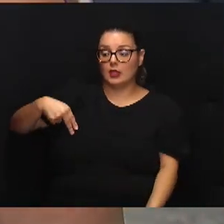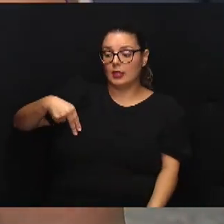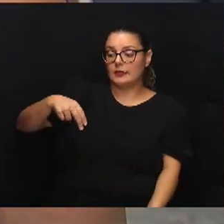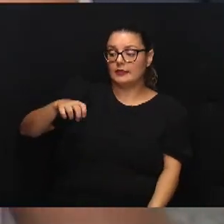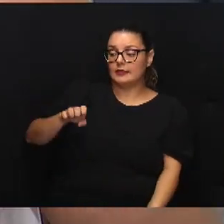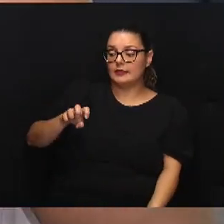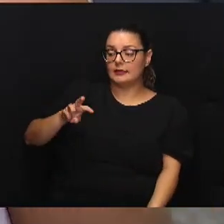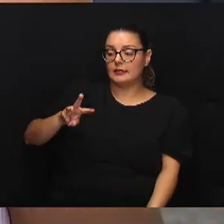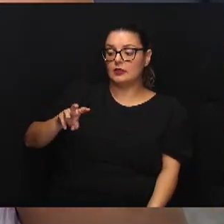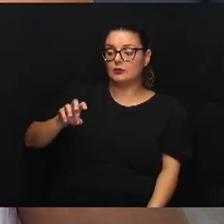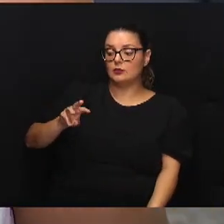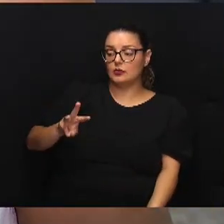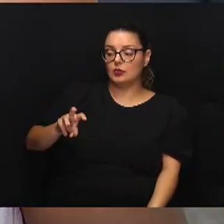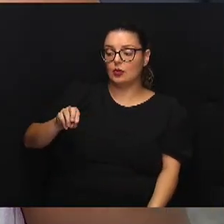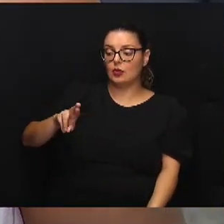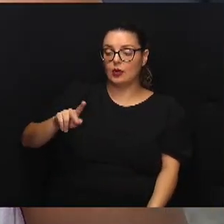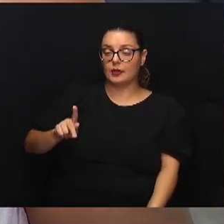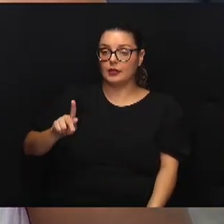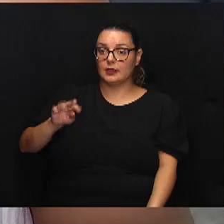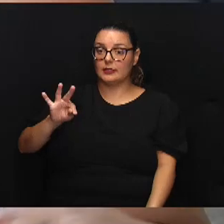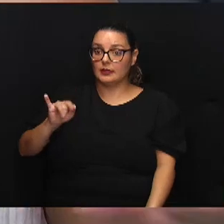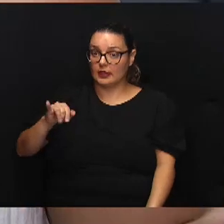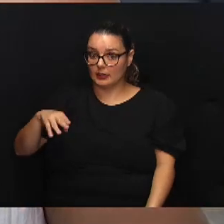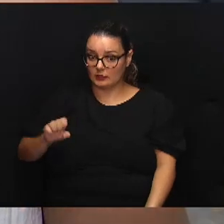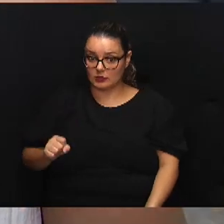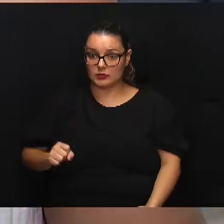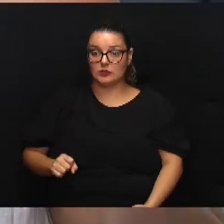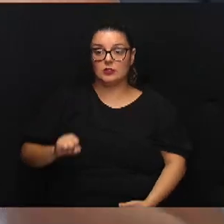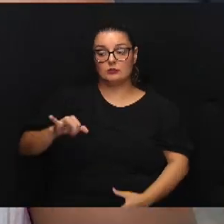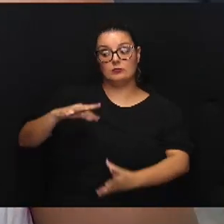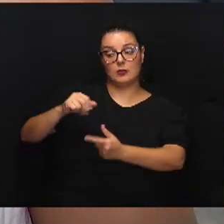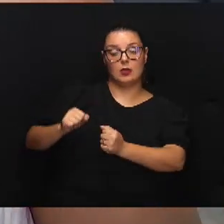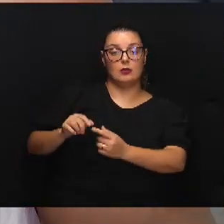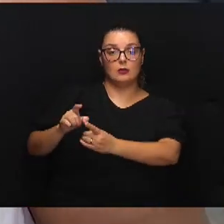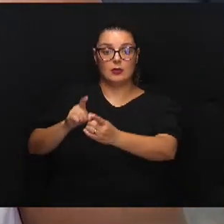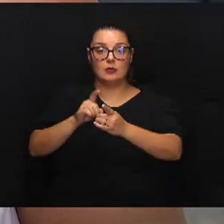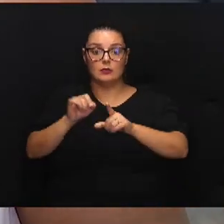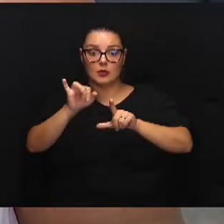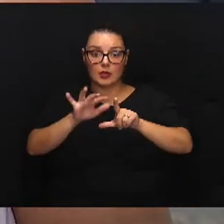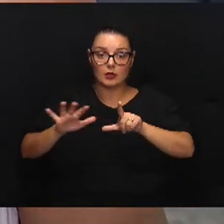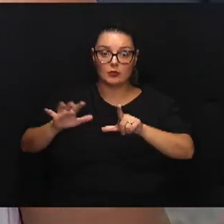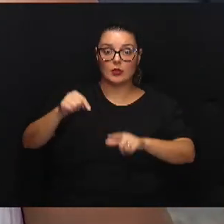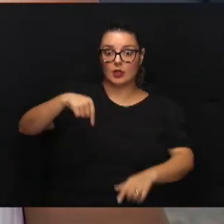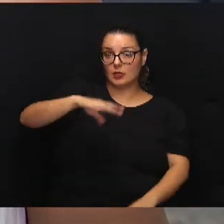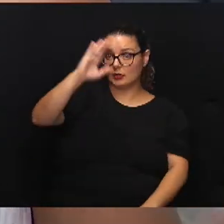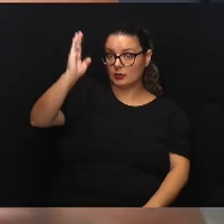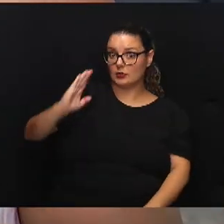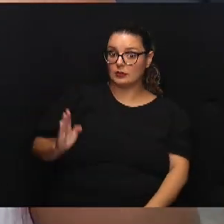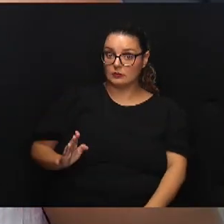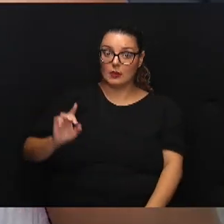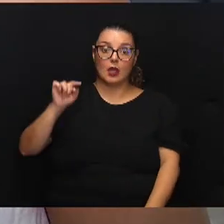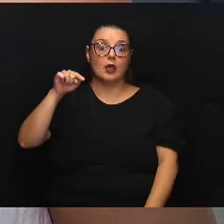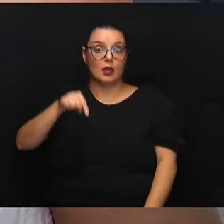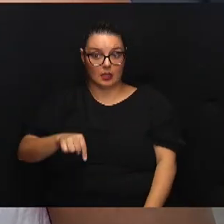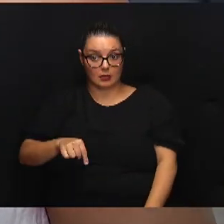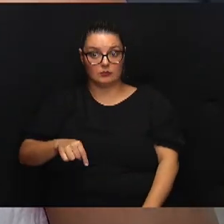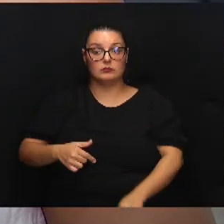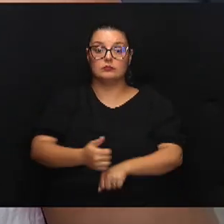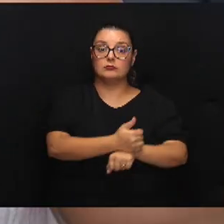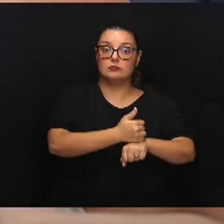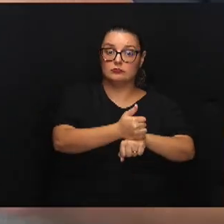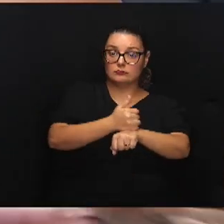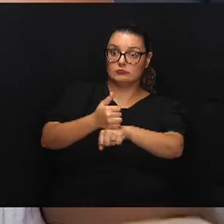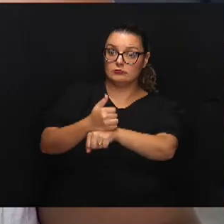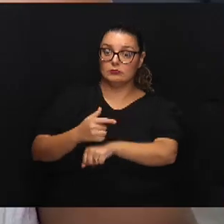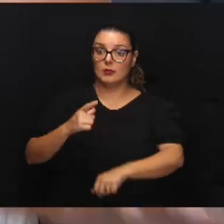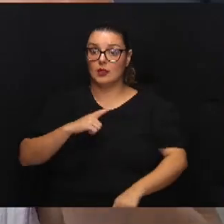E de acordo com a Associação Internacional dos Consultores de Imagem, no Brasil, essa é uma das profissões que